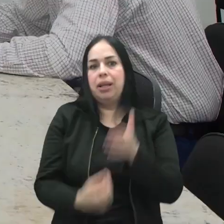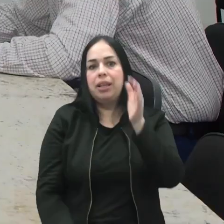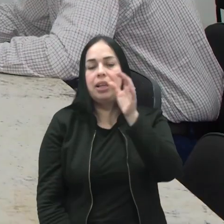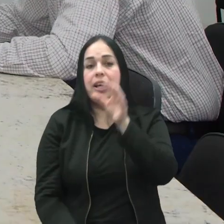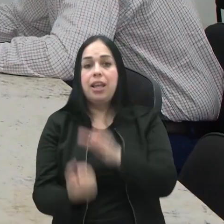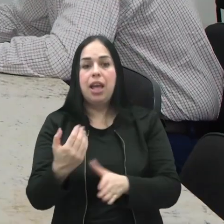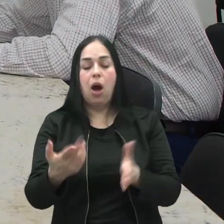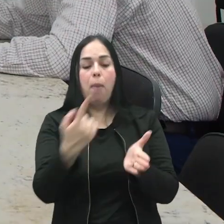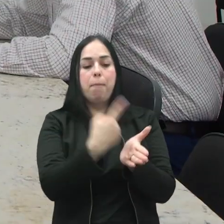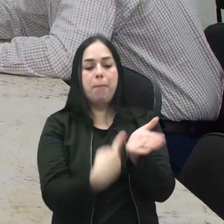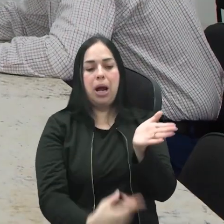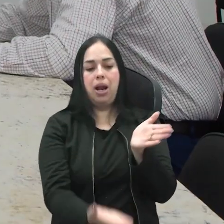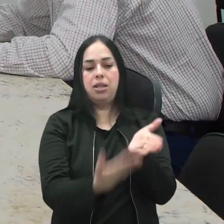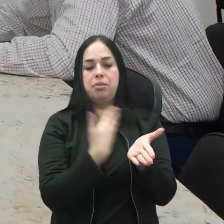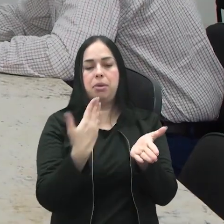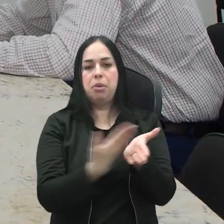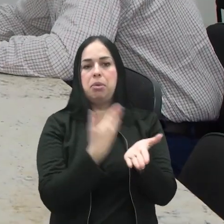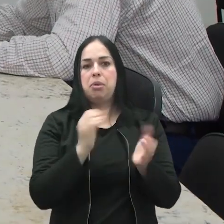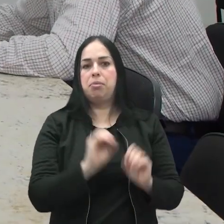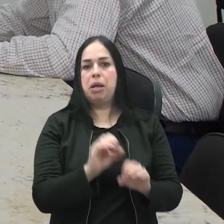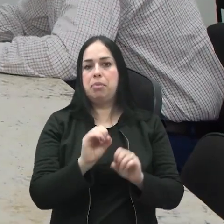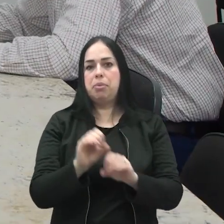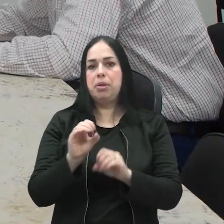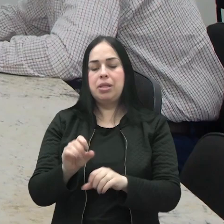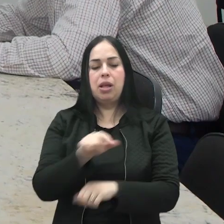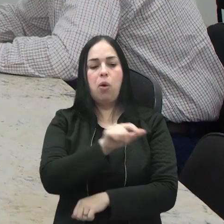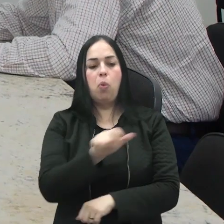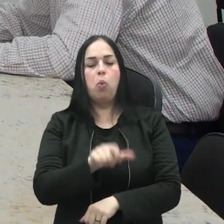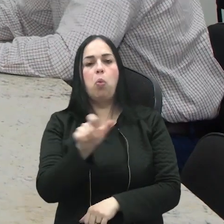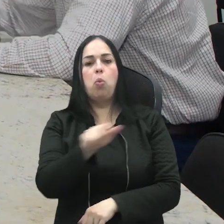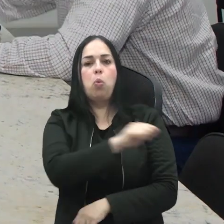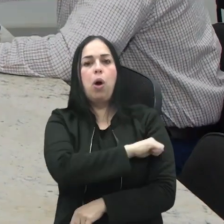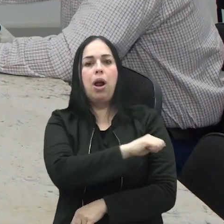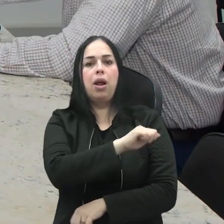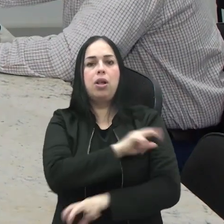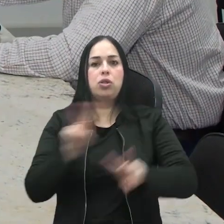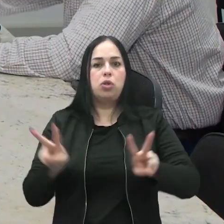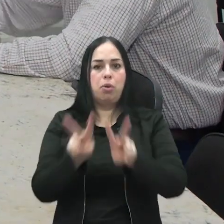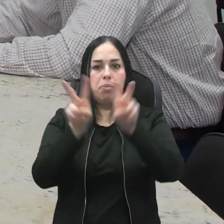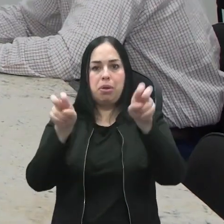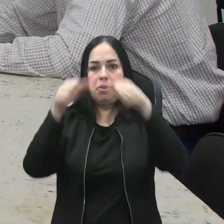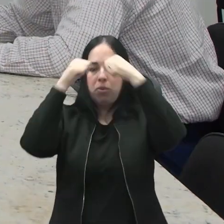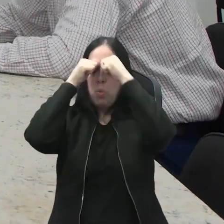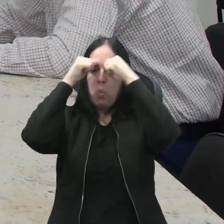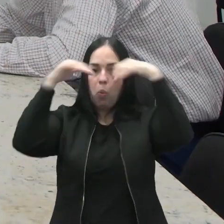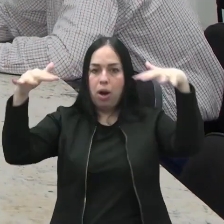apresentadas foi a criação de uma cartilha educativa para conscientizar